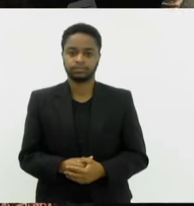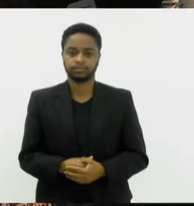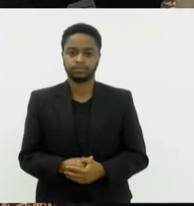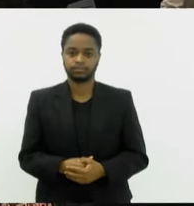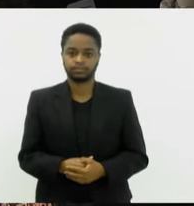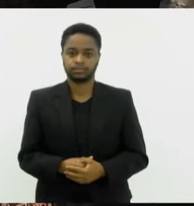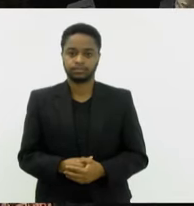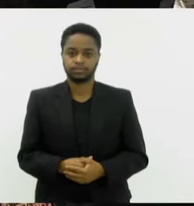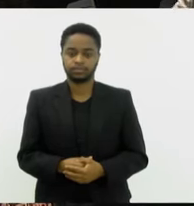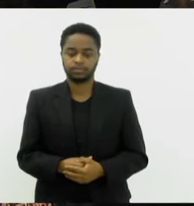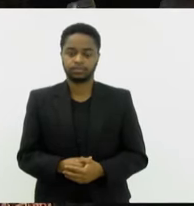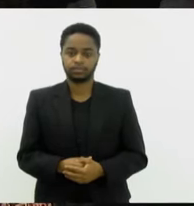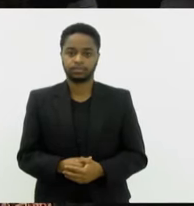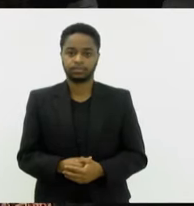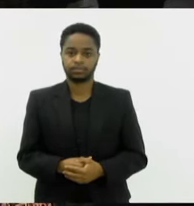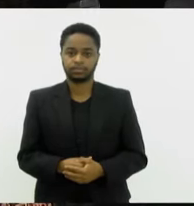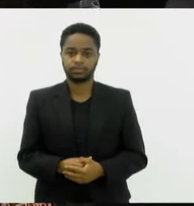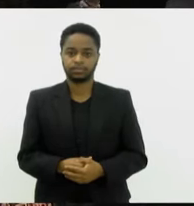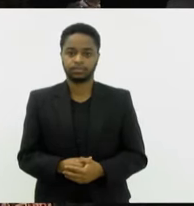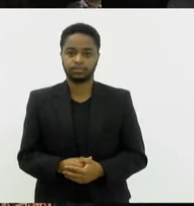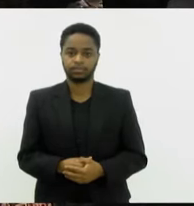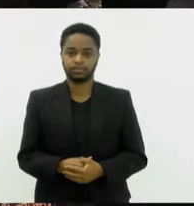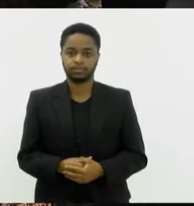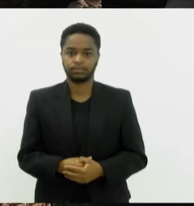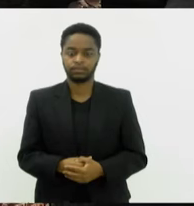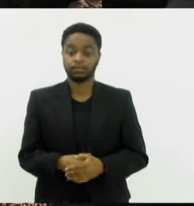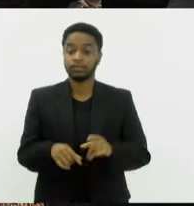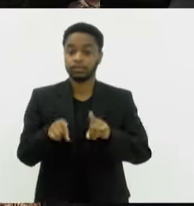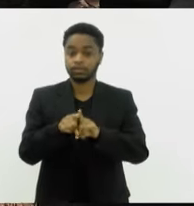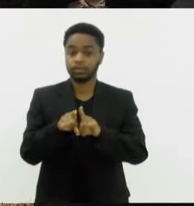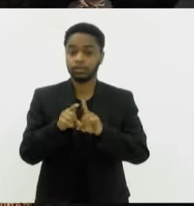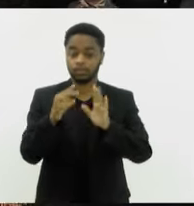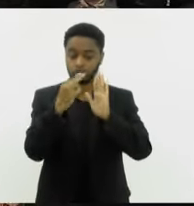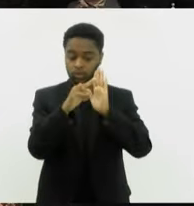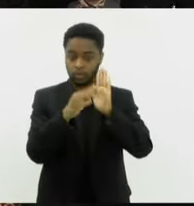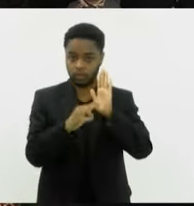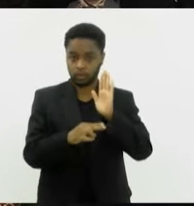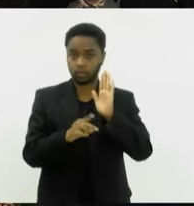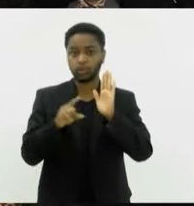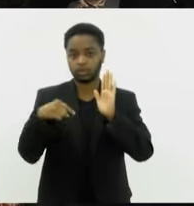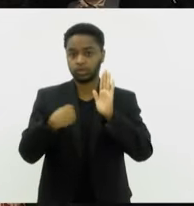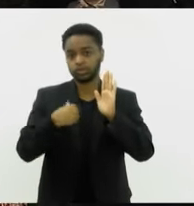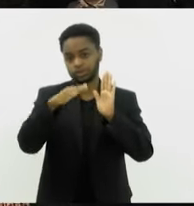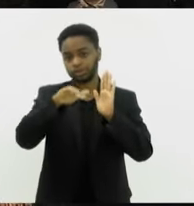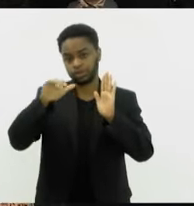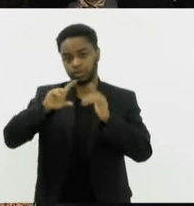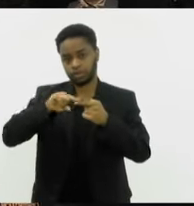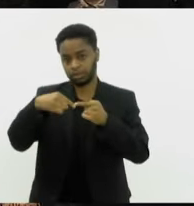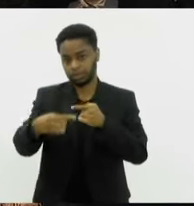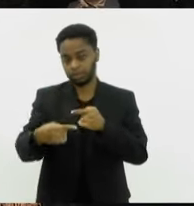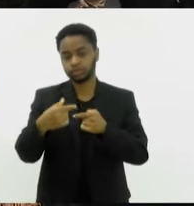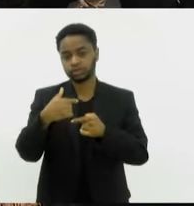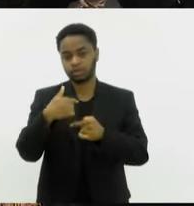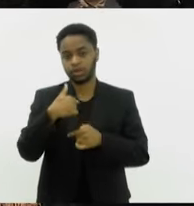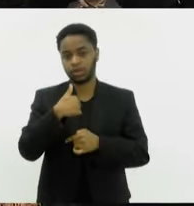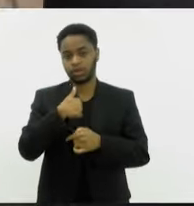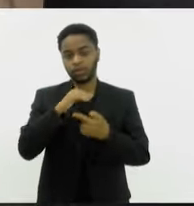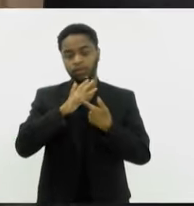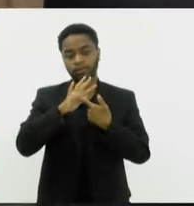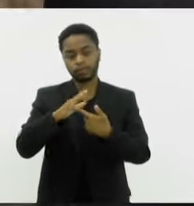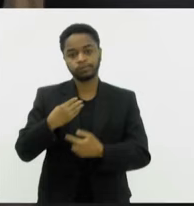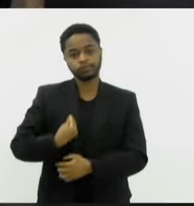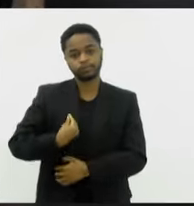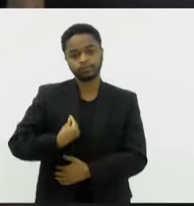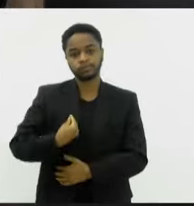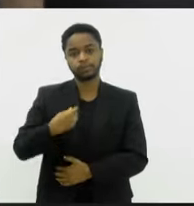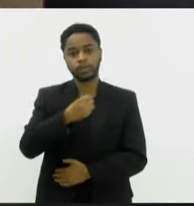protocolo Ah mas está aqui a nominata nós vamos nominar todas já nomino aqui a presença